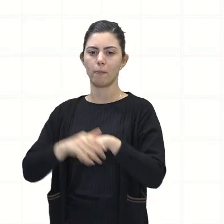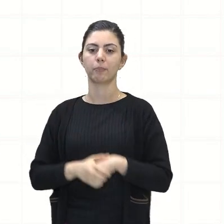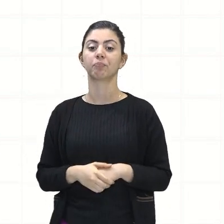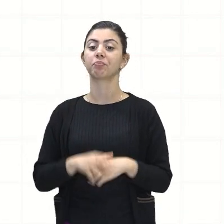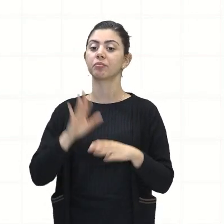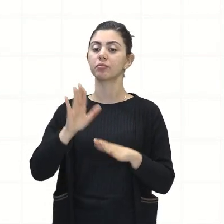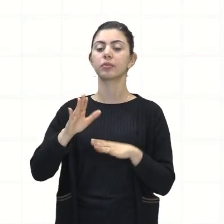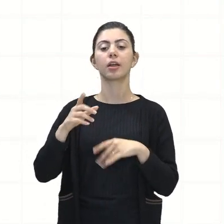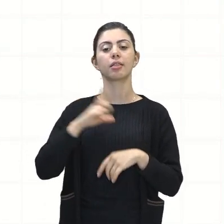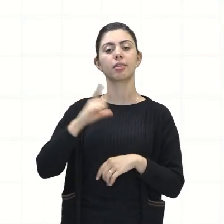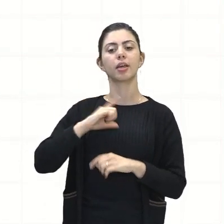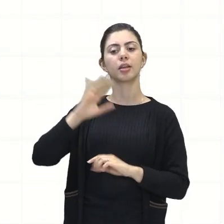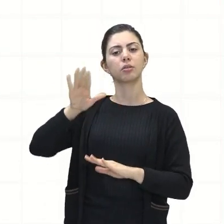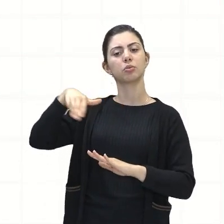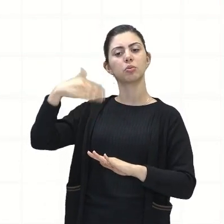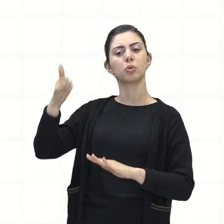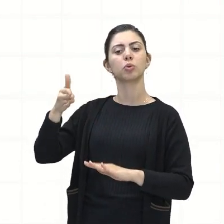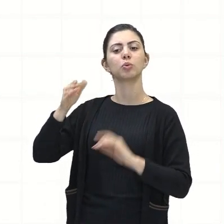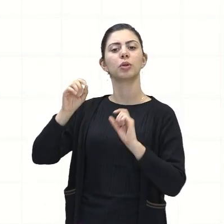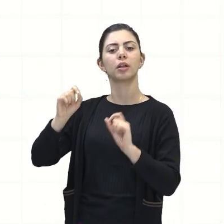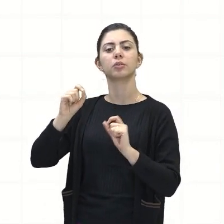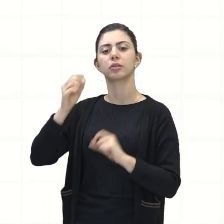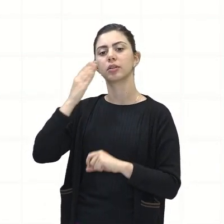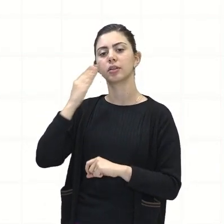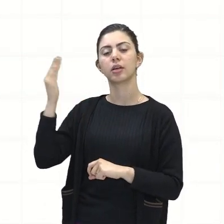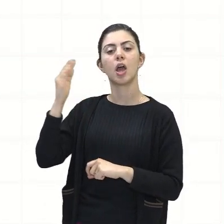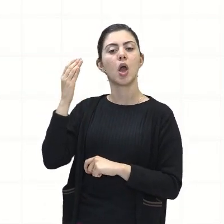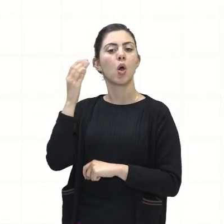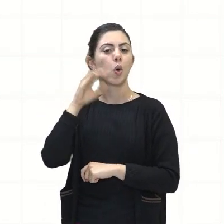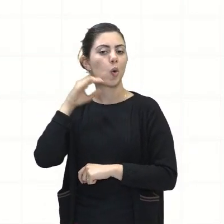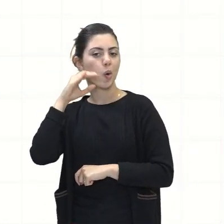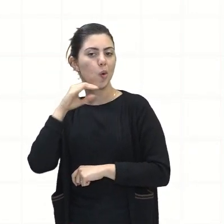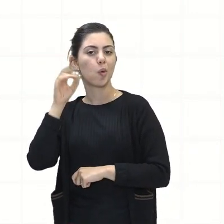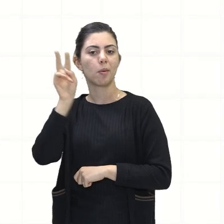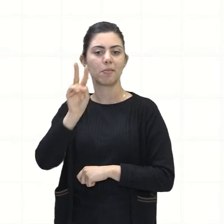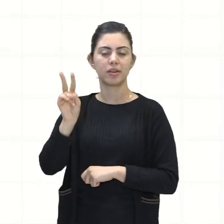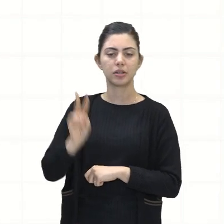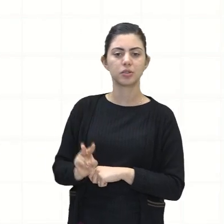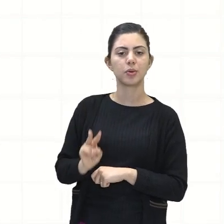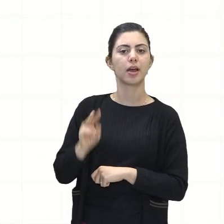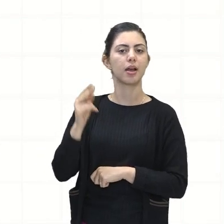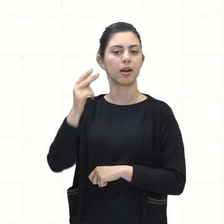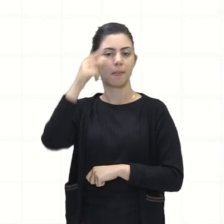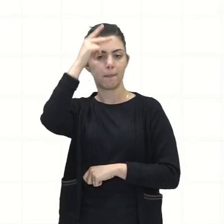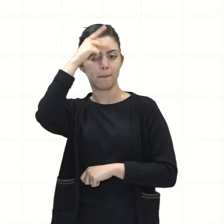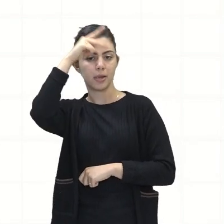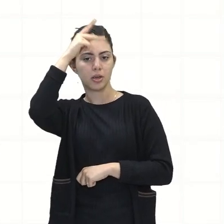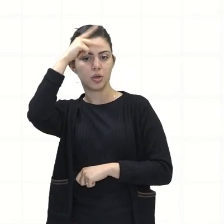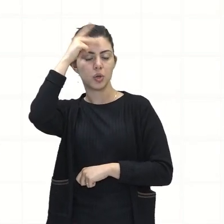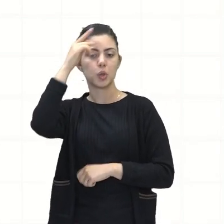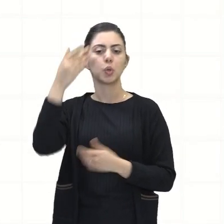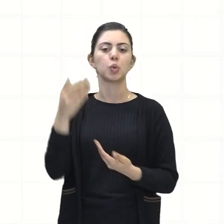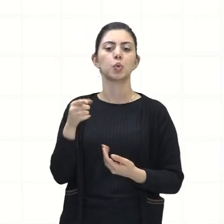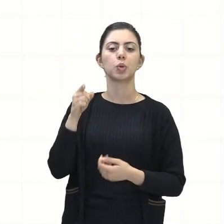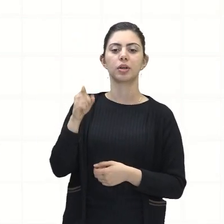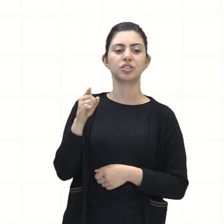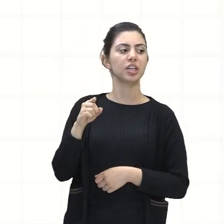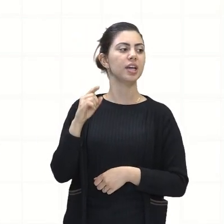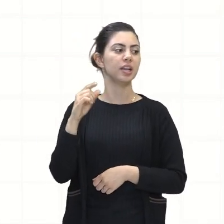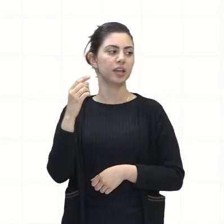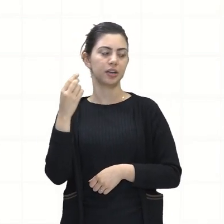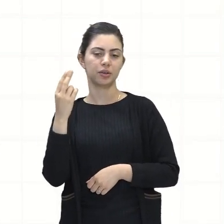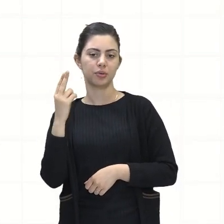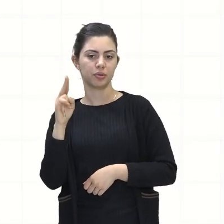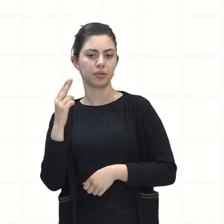tem também, né, nessas áreas aqui da Colômbia, da Venezuela, no Peru, na área onde fica o Chile, né,